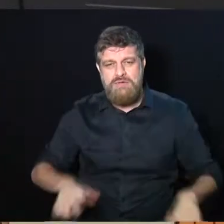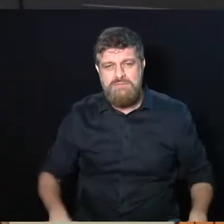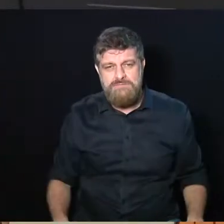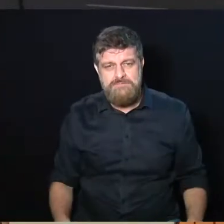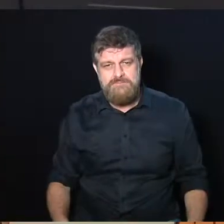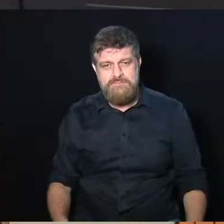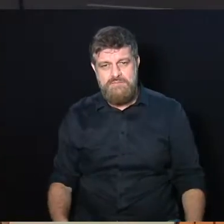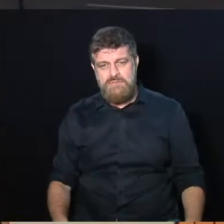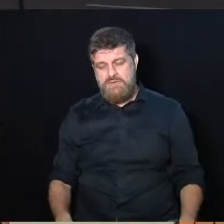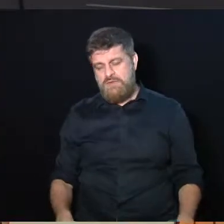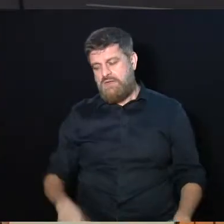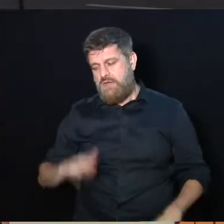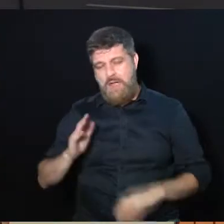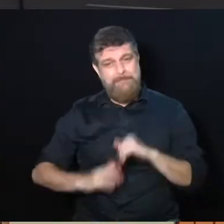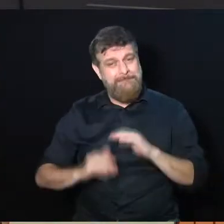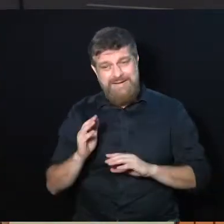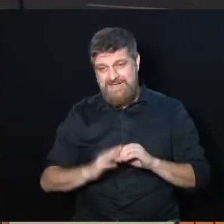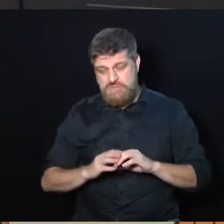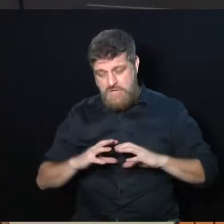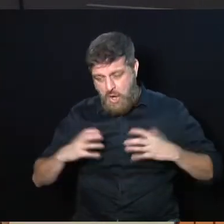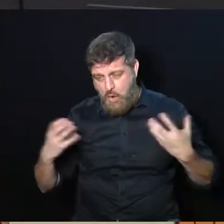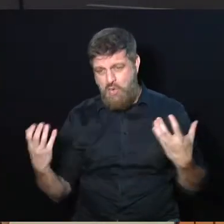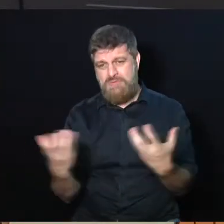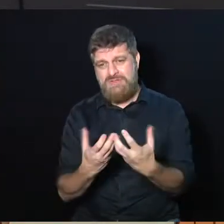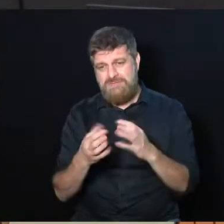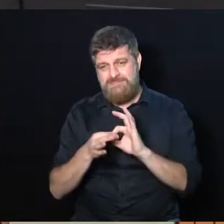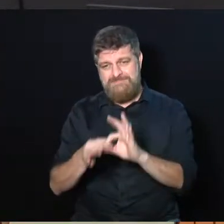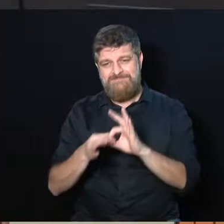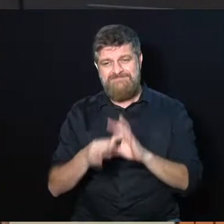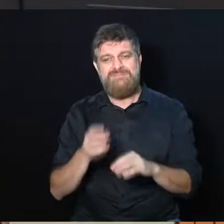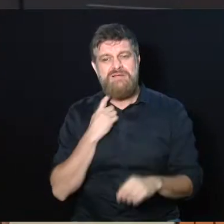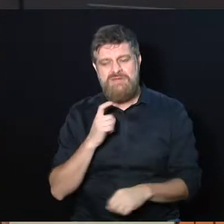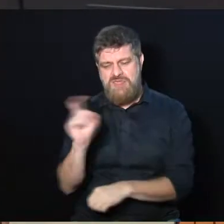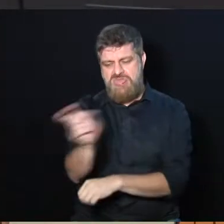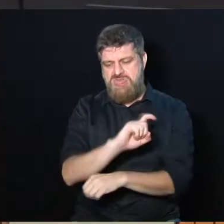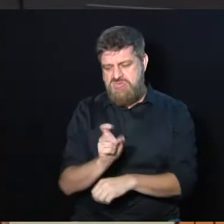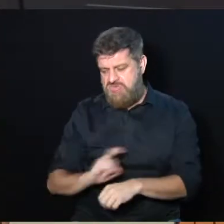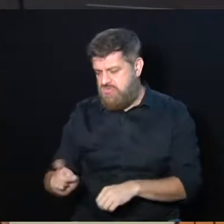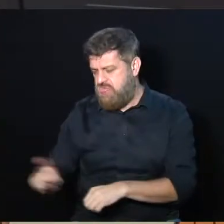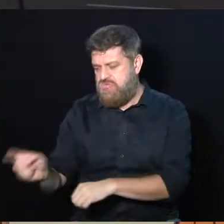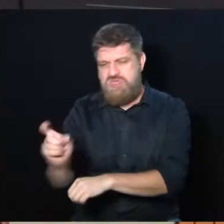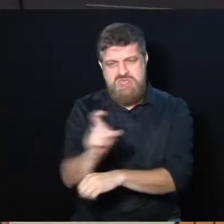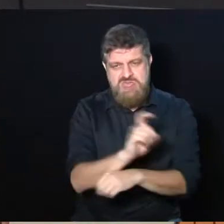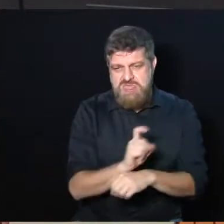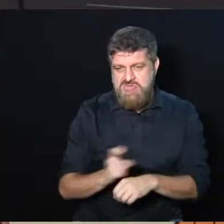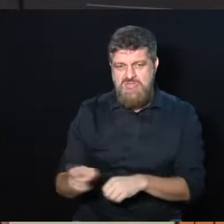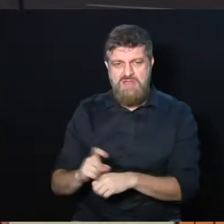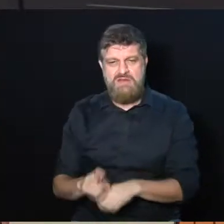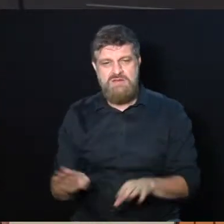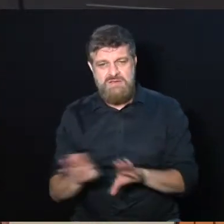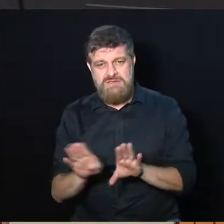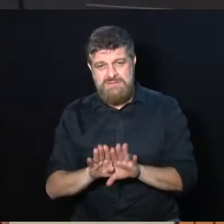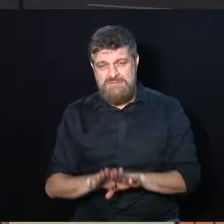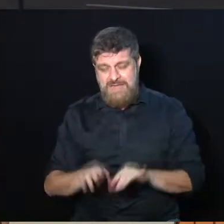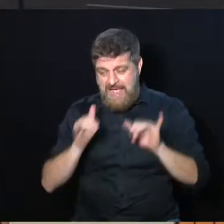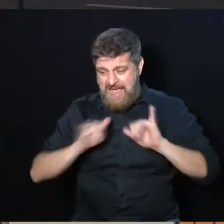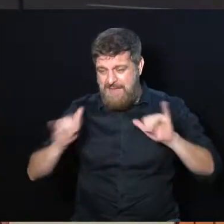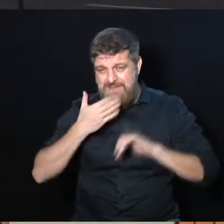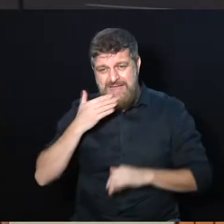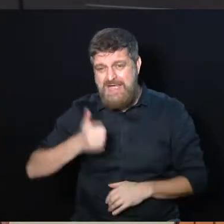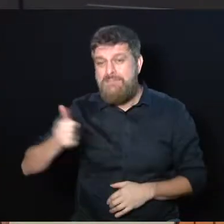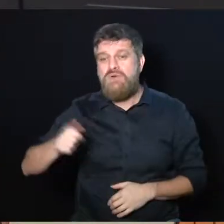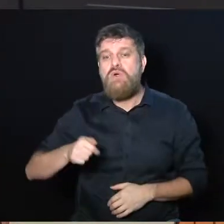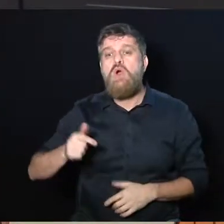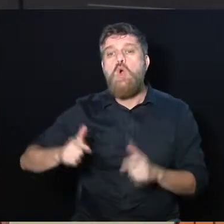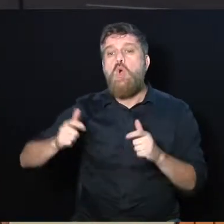Isso aí tem que ser uma ação comunitária. Não adianta ficar jogando inseticida, não descobrir nenhum inseticida. A melhor campanha que foi feita até hoje, eu vi, foi em Minas